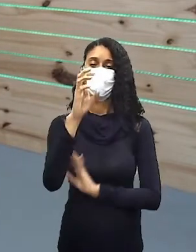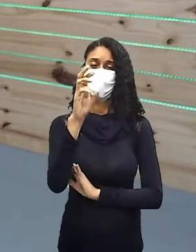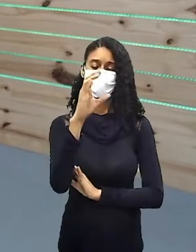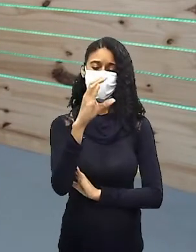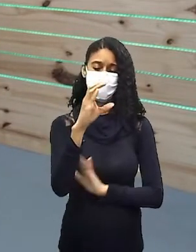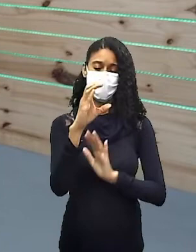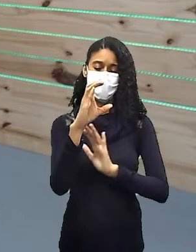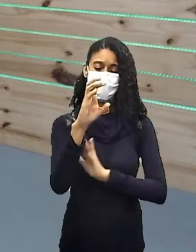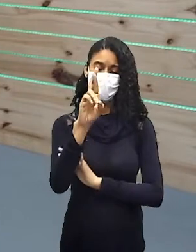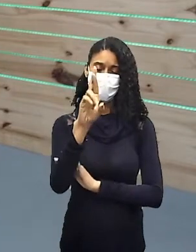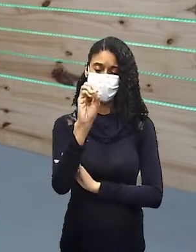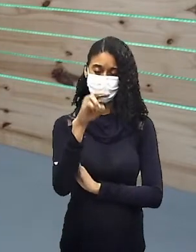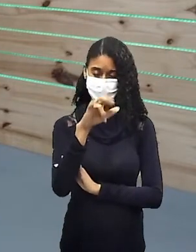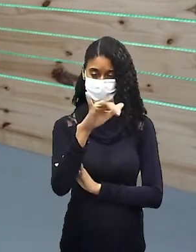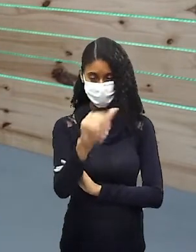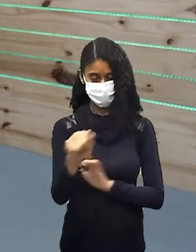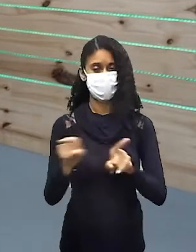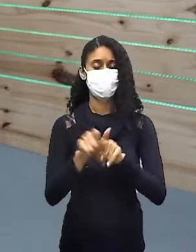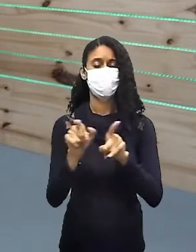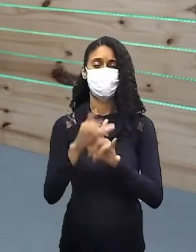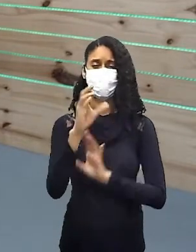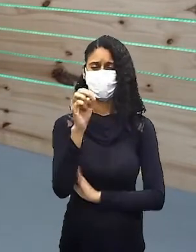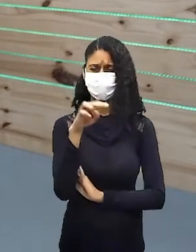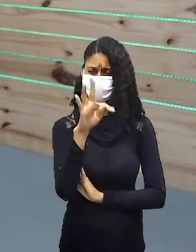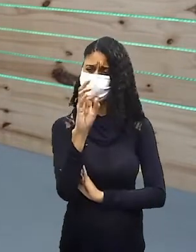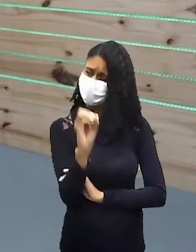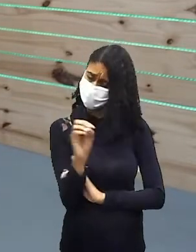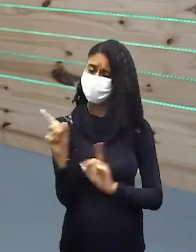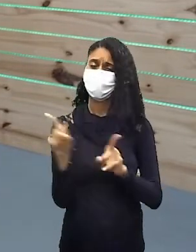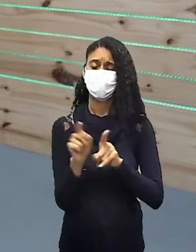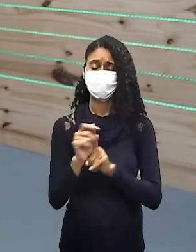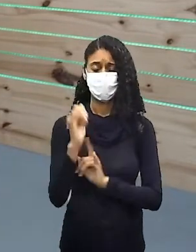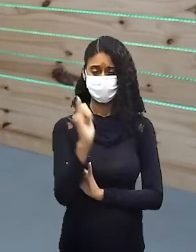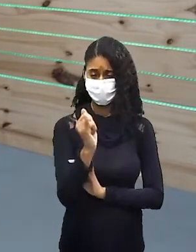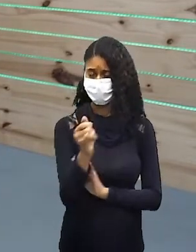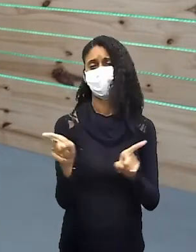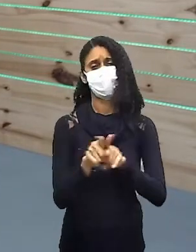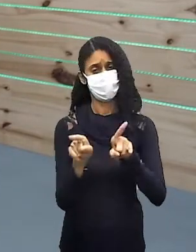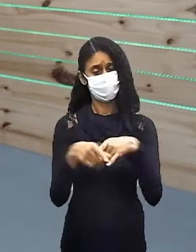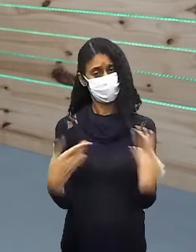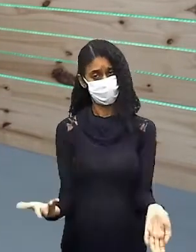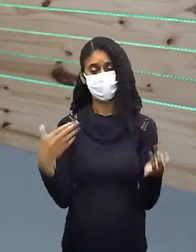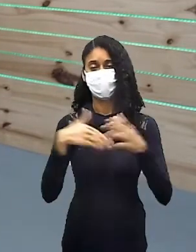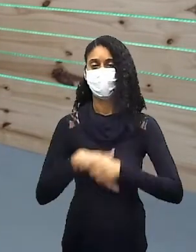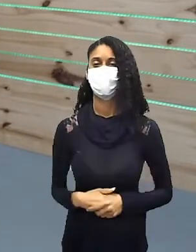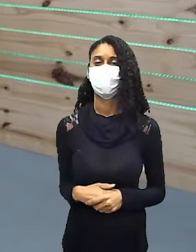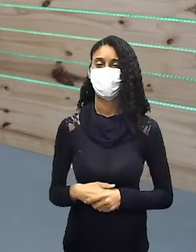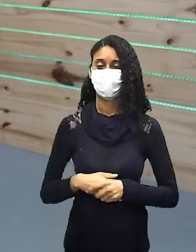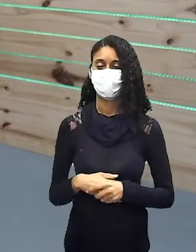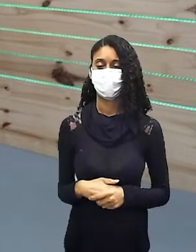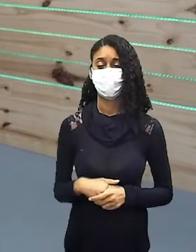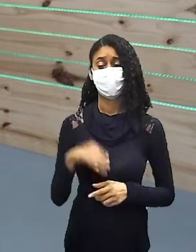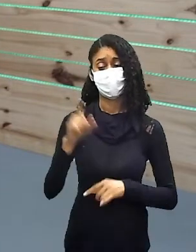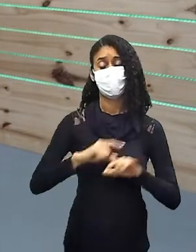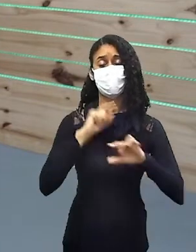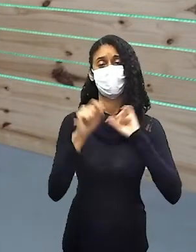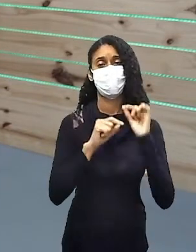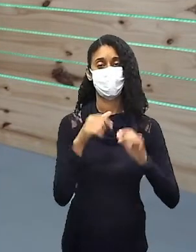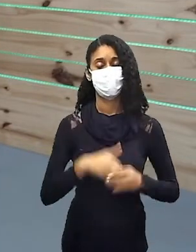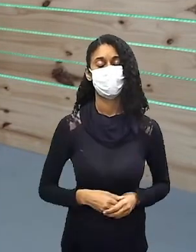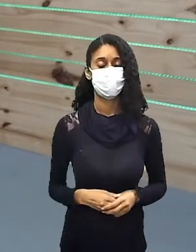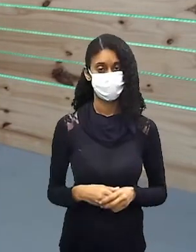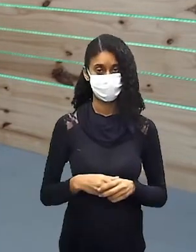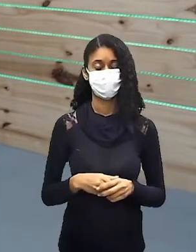artigo científico, aí vai para os gêneros eletrônicos, né? Gêneros digitais, enfim. Isto é